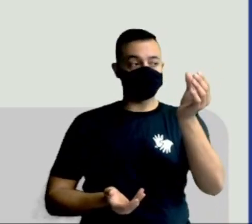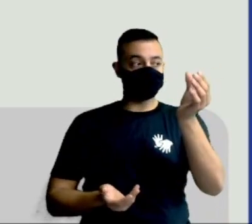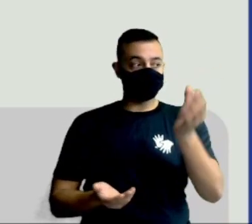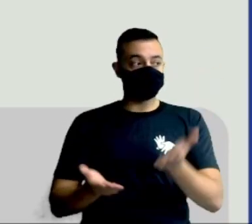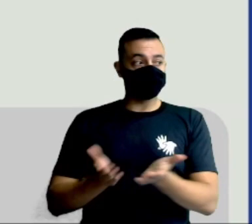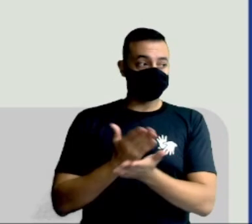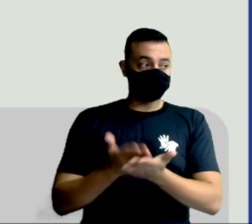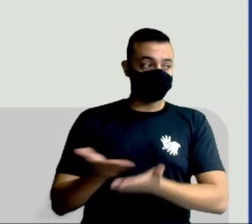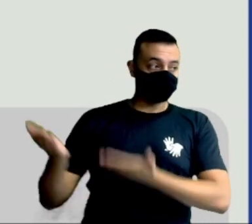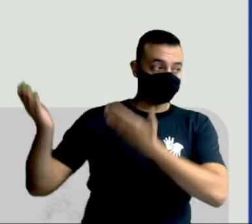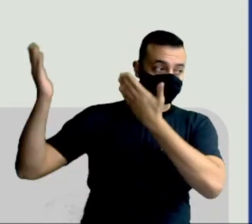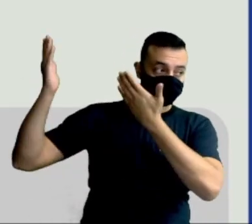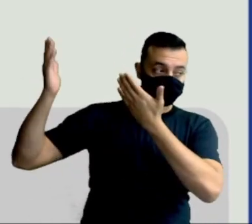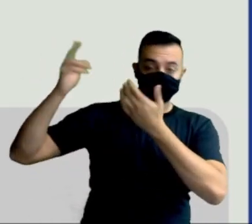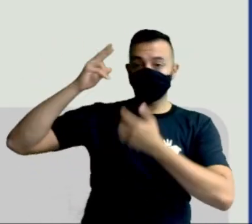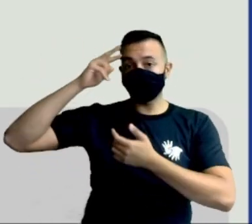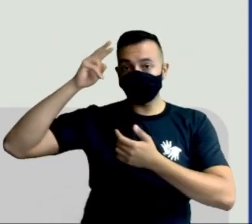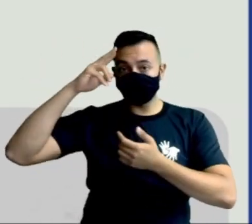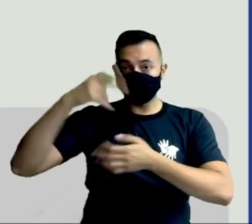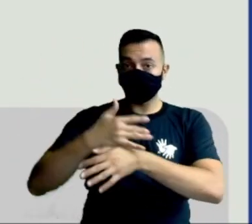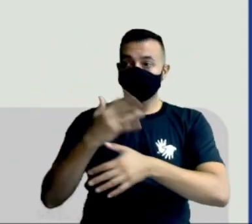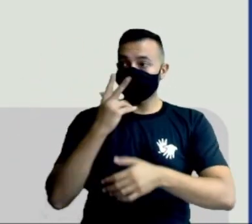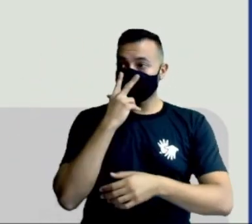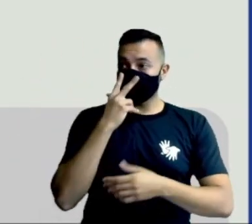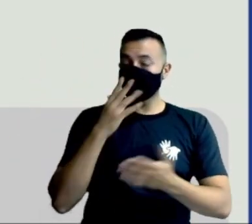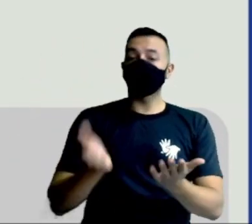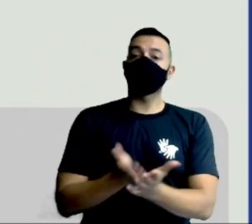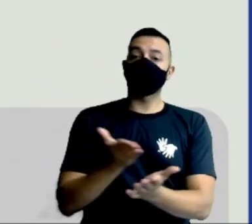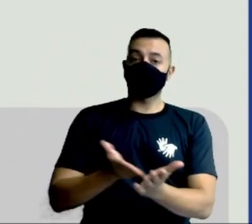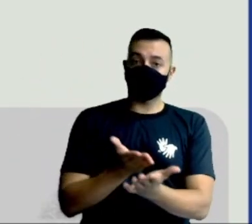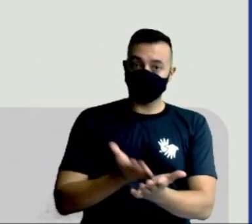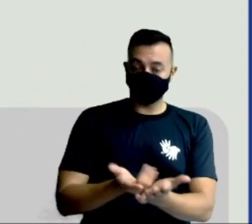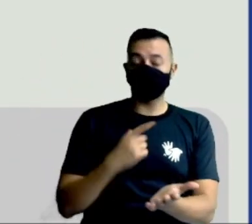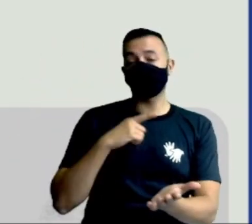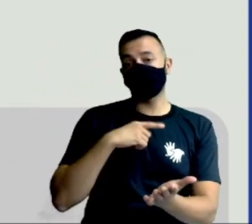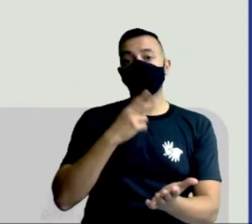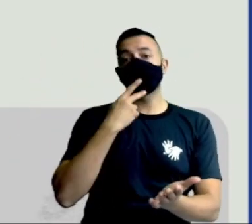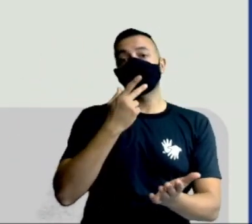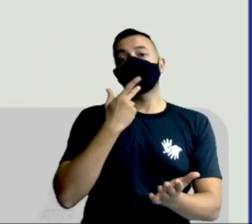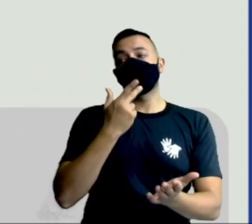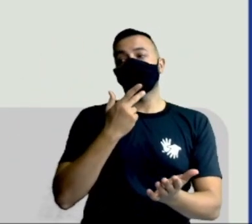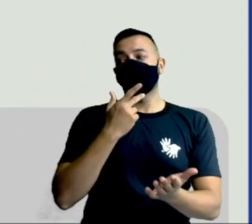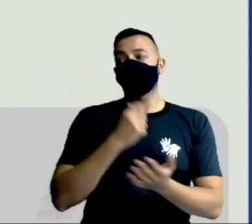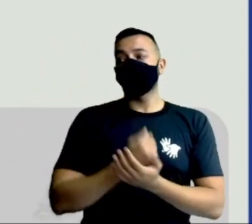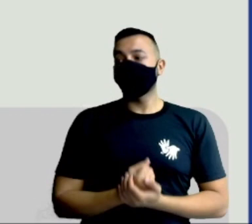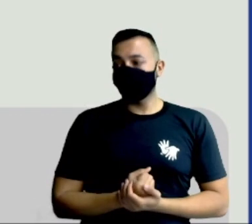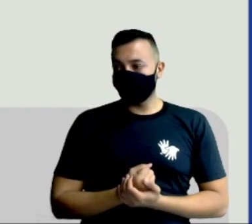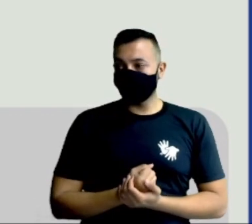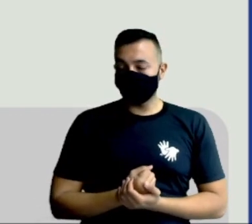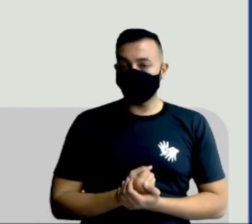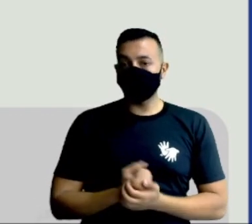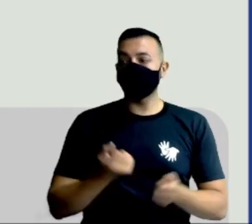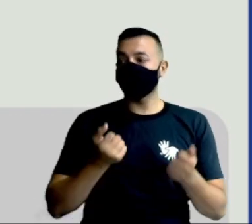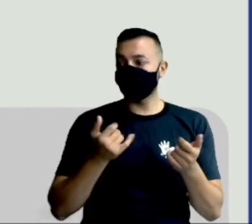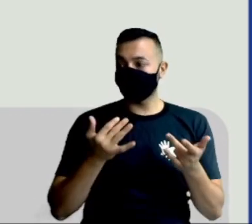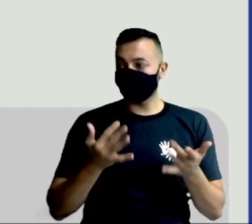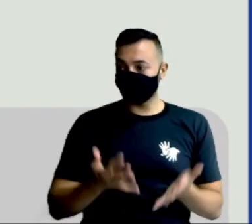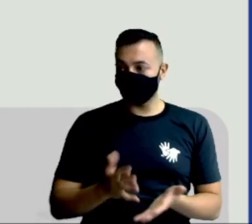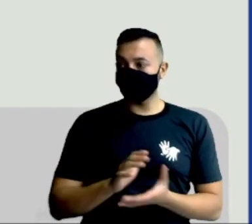da história da cidade de Vitória de Santo Antão. E neste livro vem falando sobre